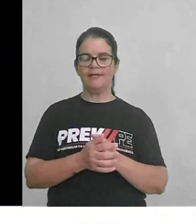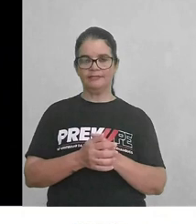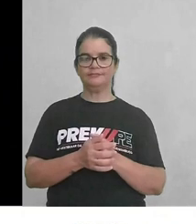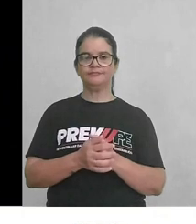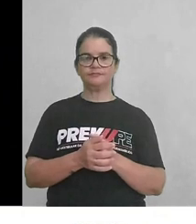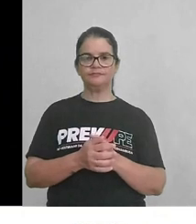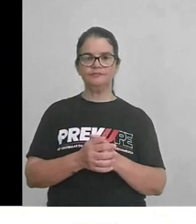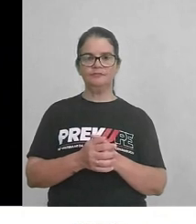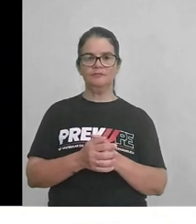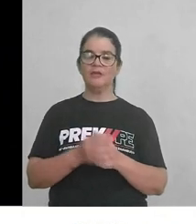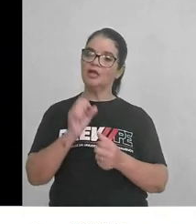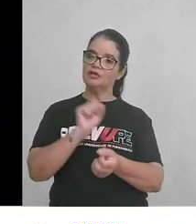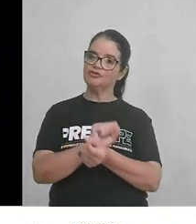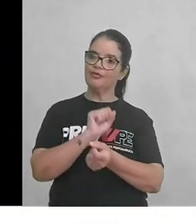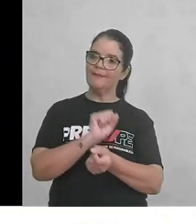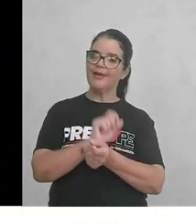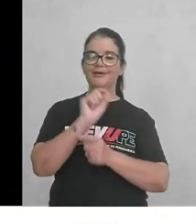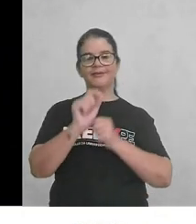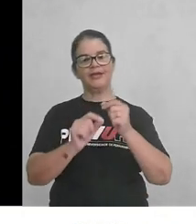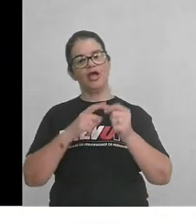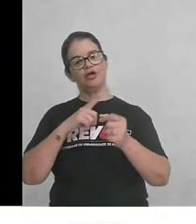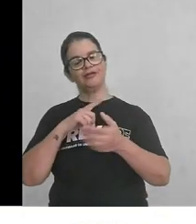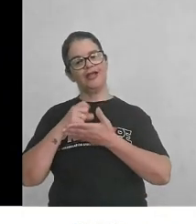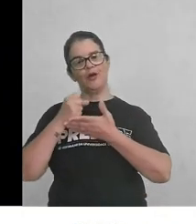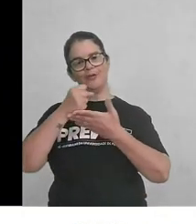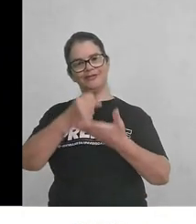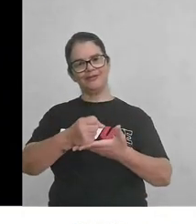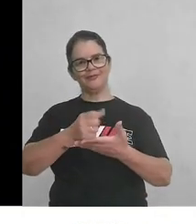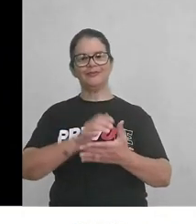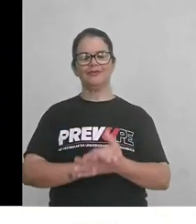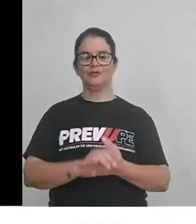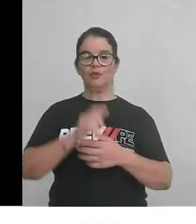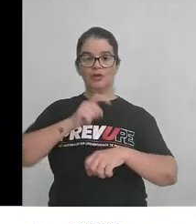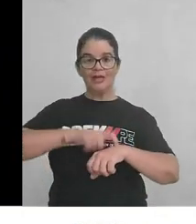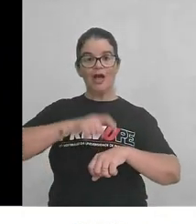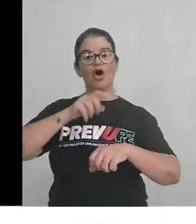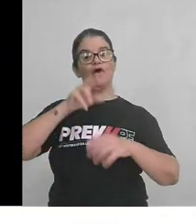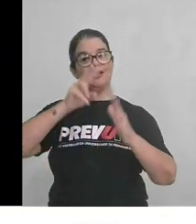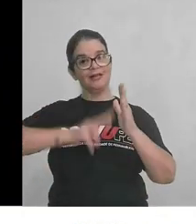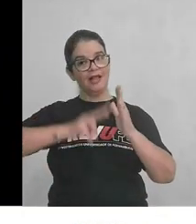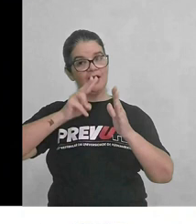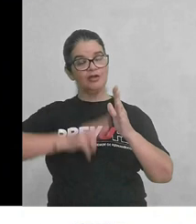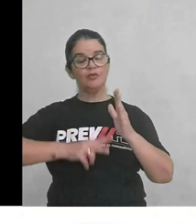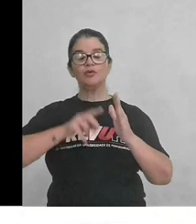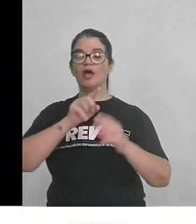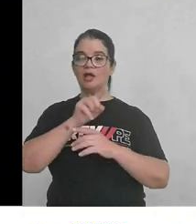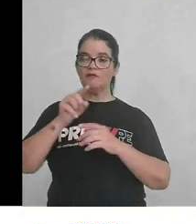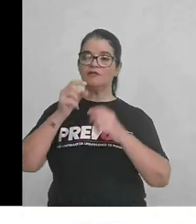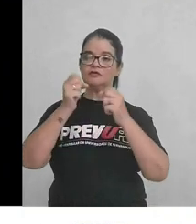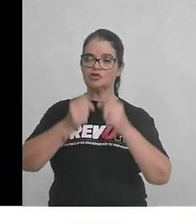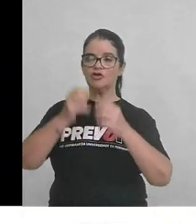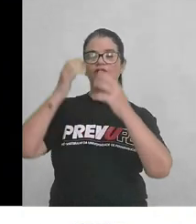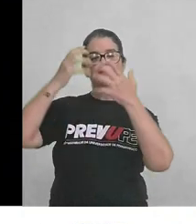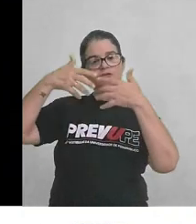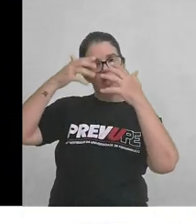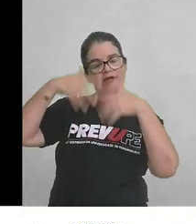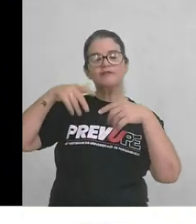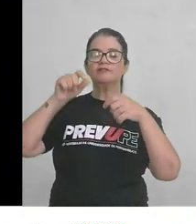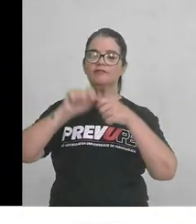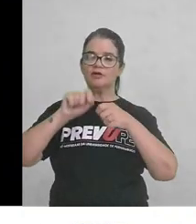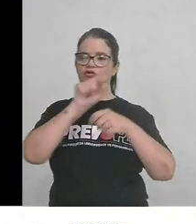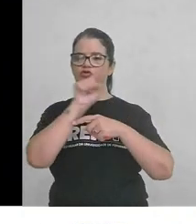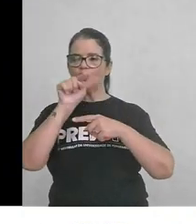da leitura e vocês façam reflexão, sublinhe, destaque, olhe todos os pontos,